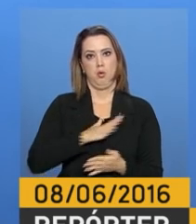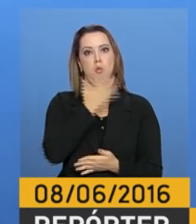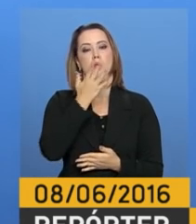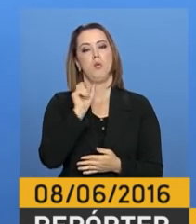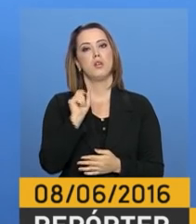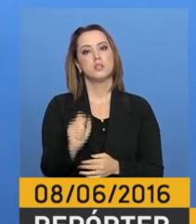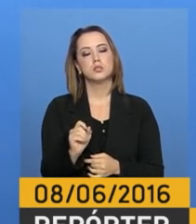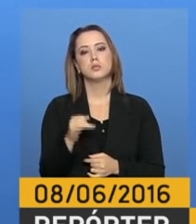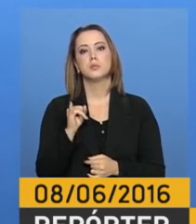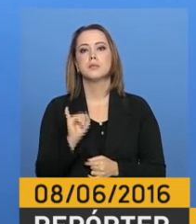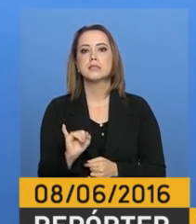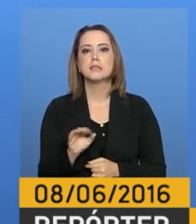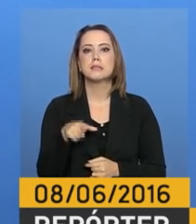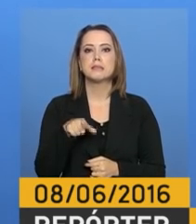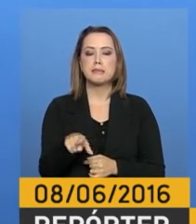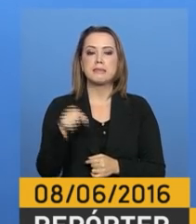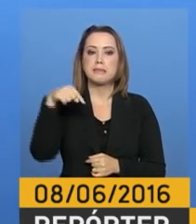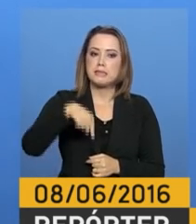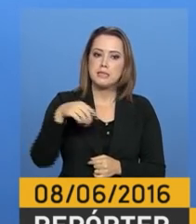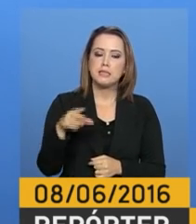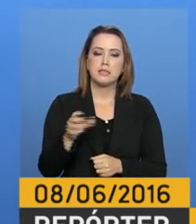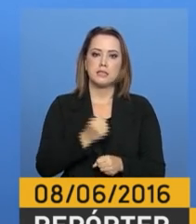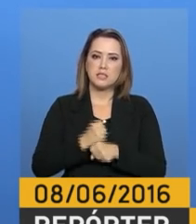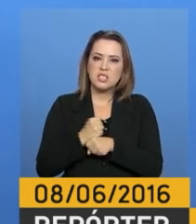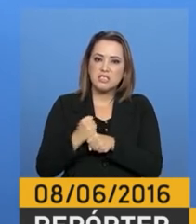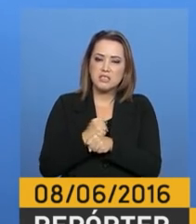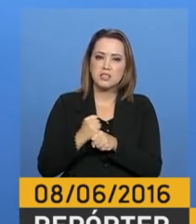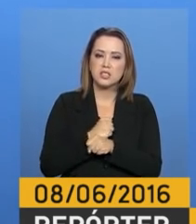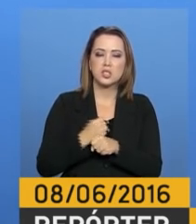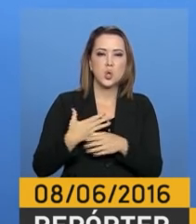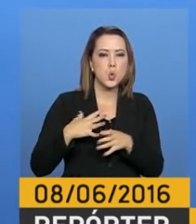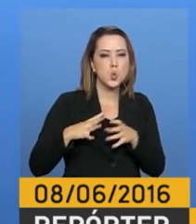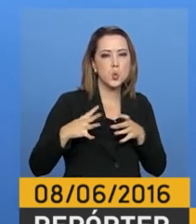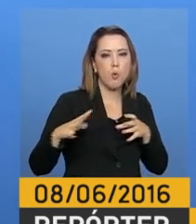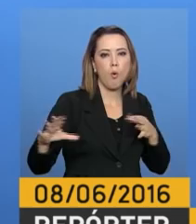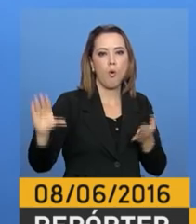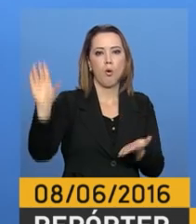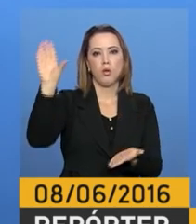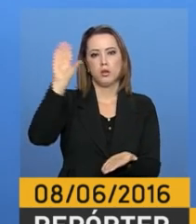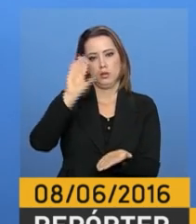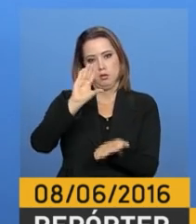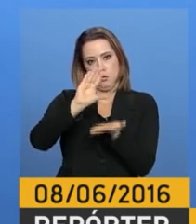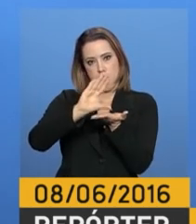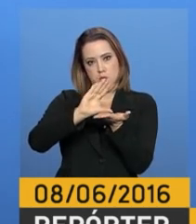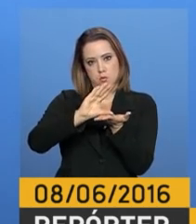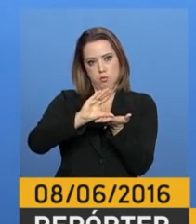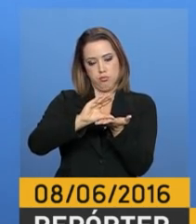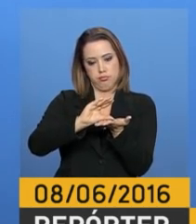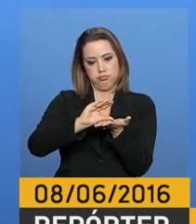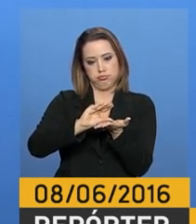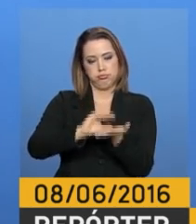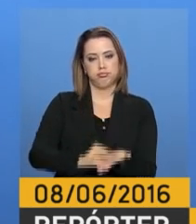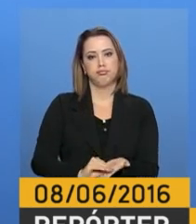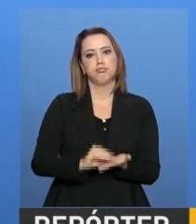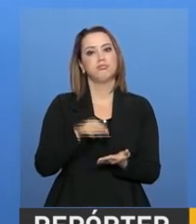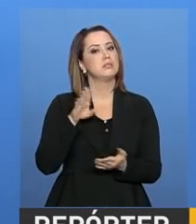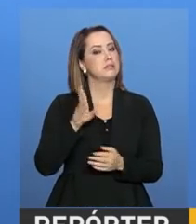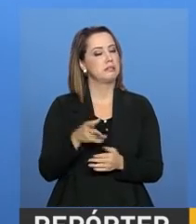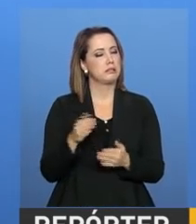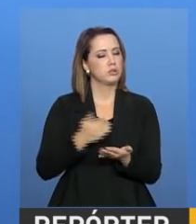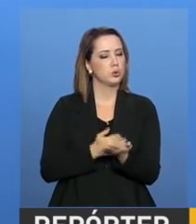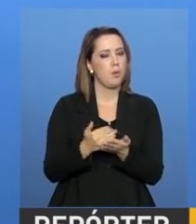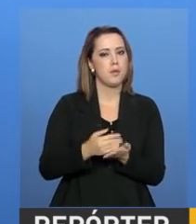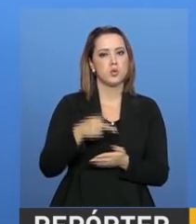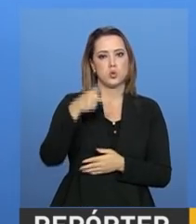ano for a mais intensa a maior desde que o PIB começou a ser